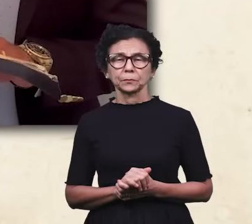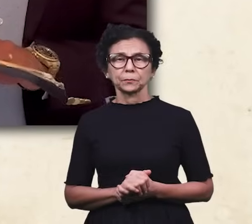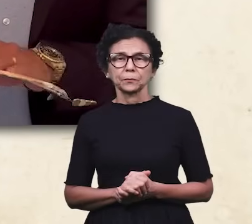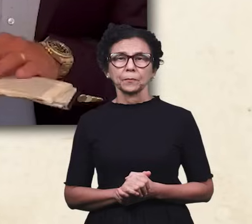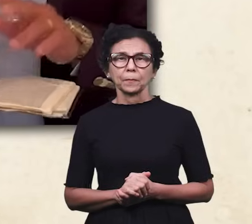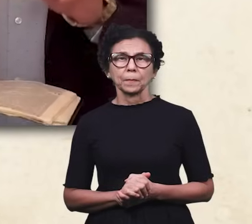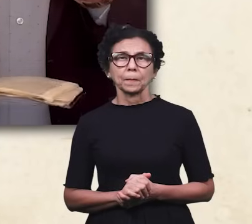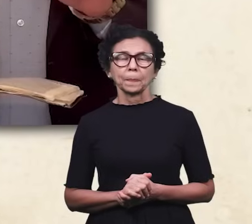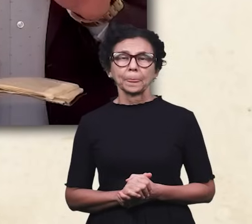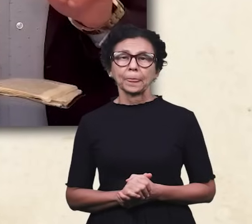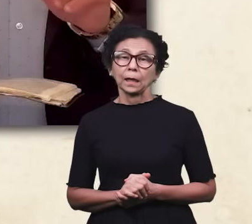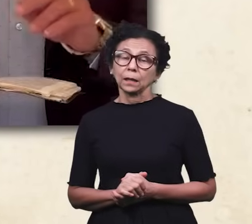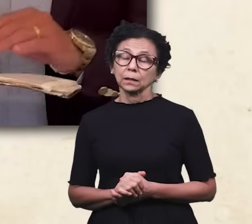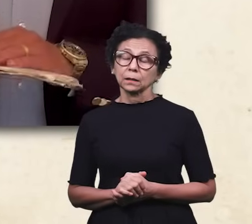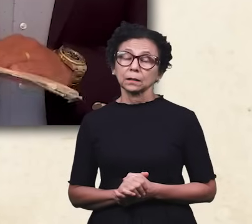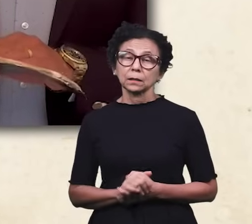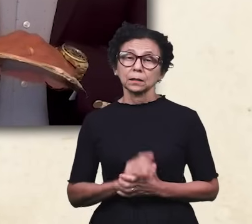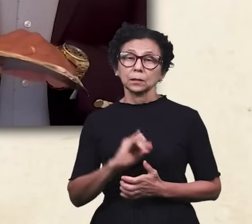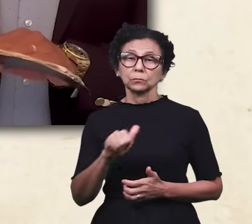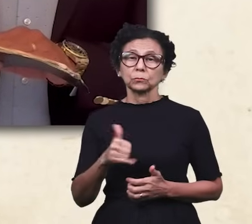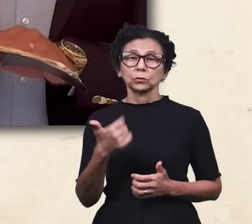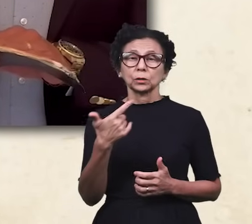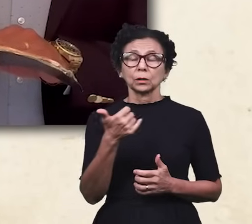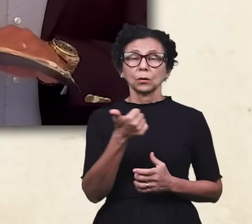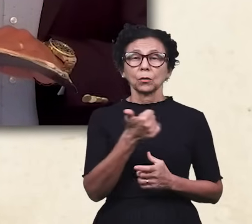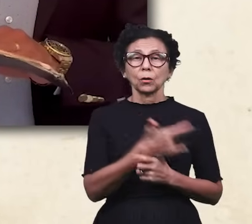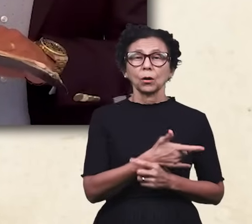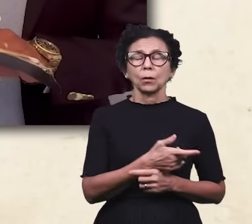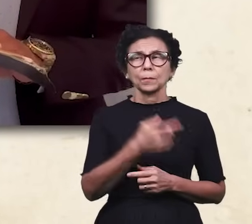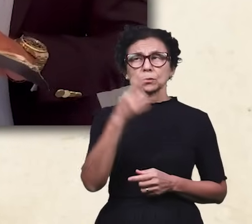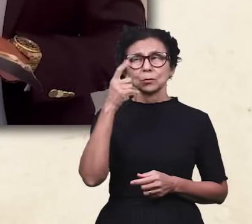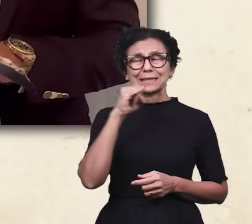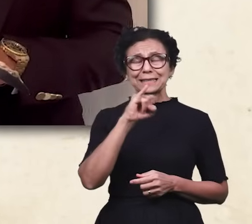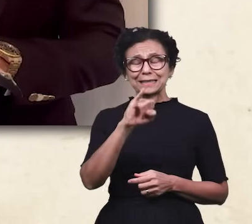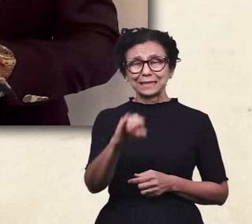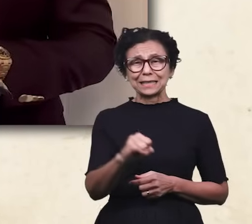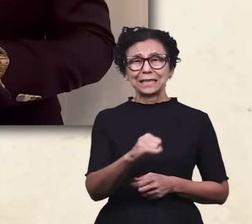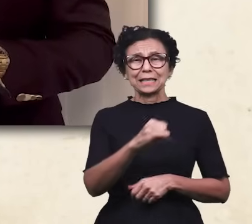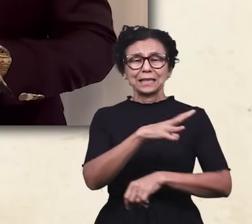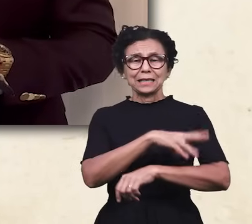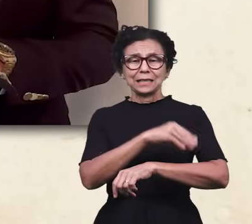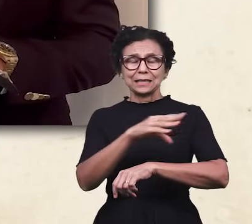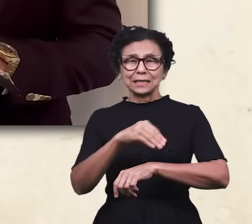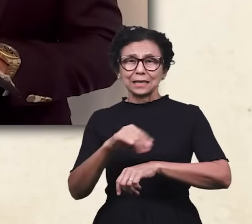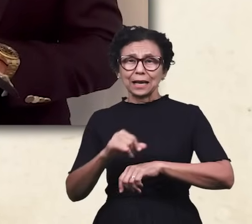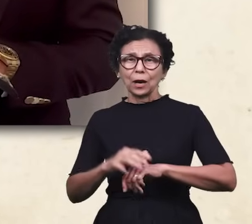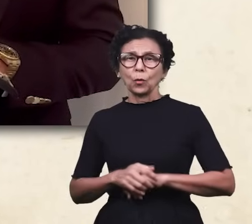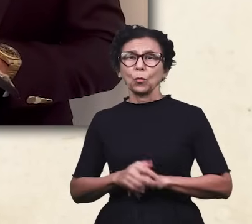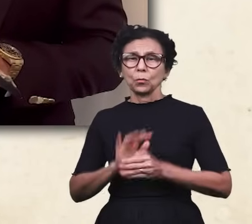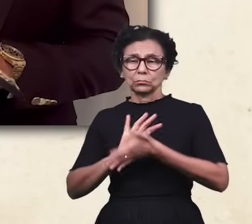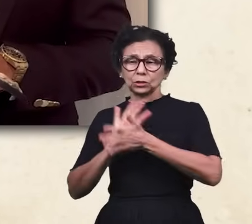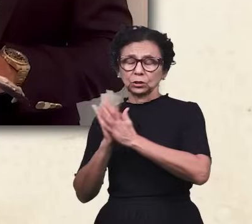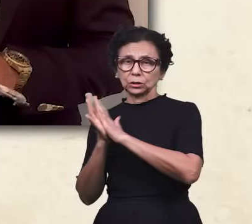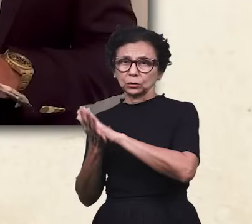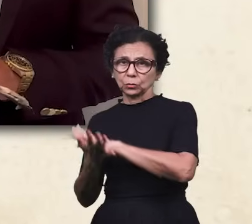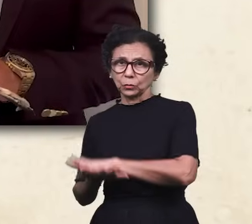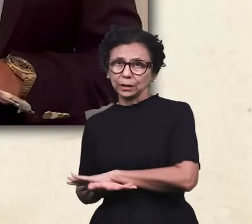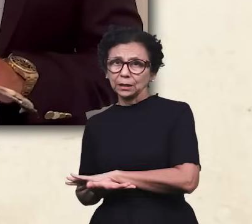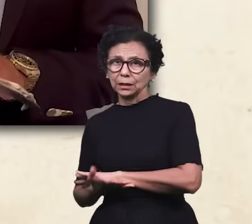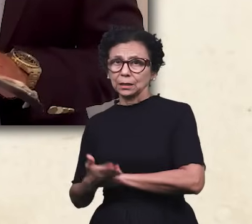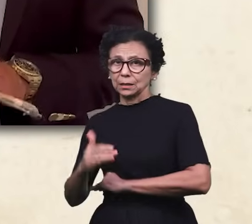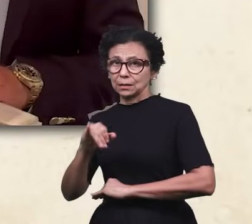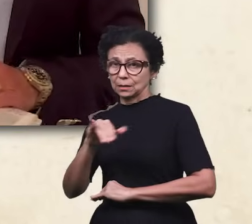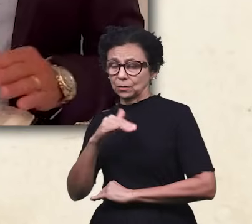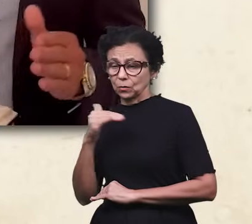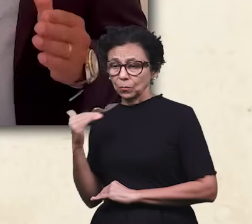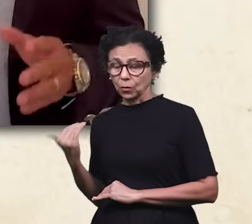os camelos, em 2 bandos. Porque dizia, se Esaú vier a um bando e o ferir, o